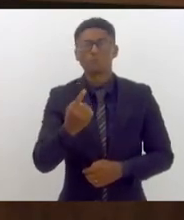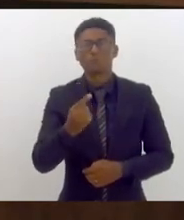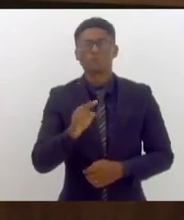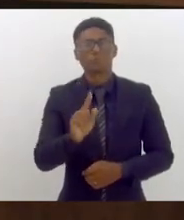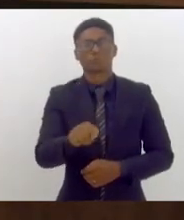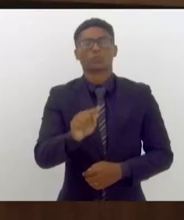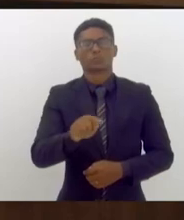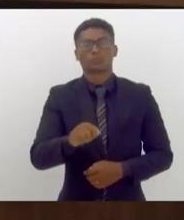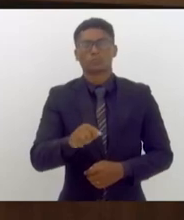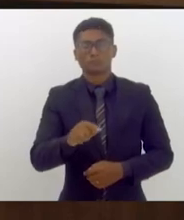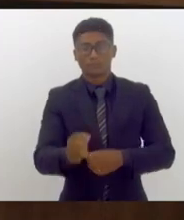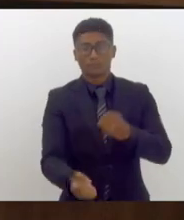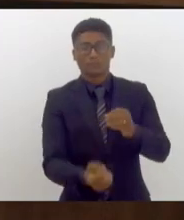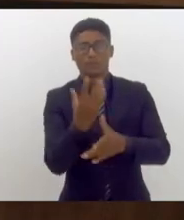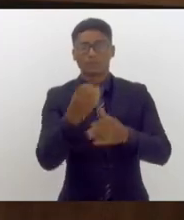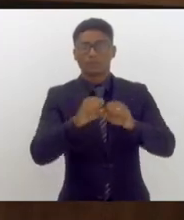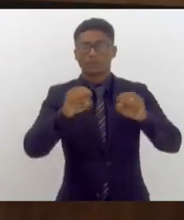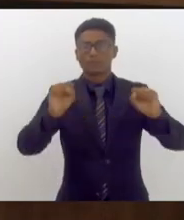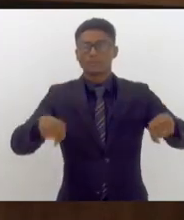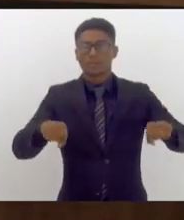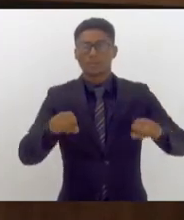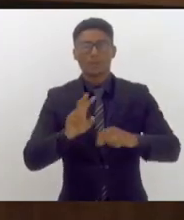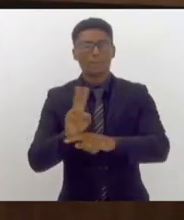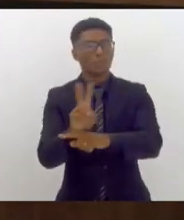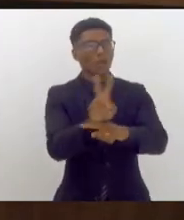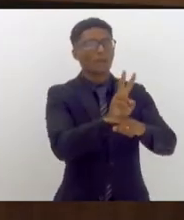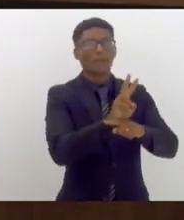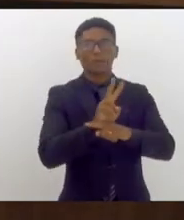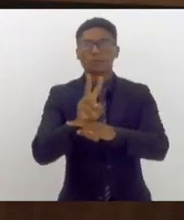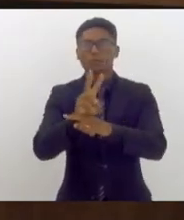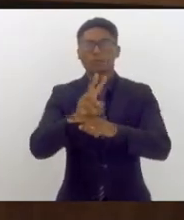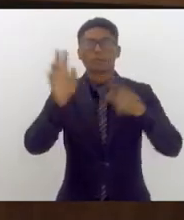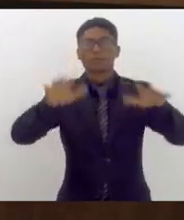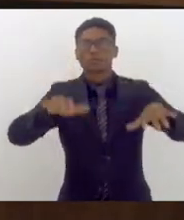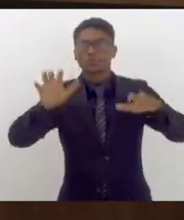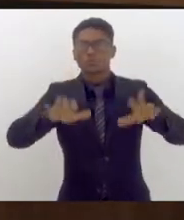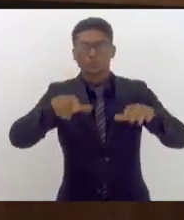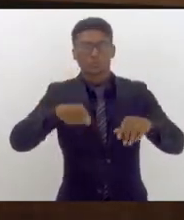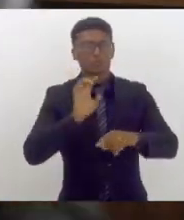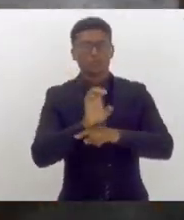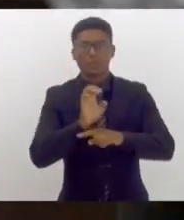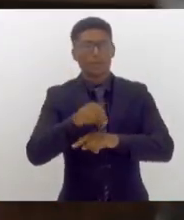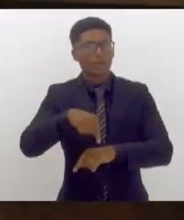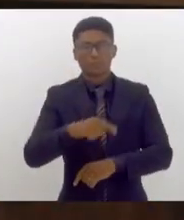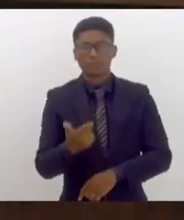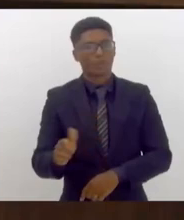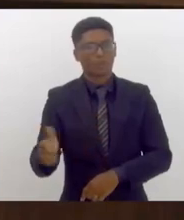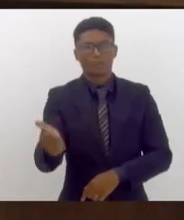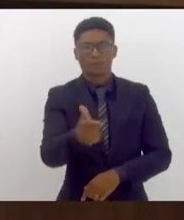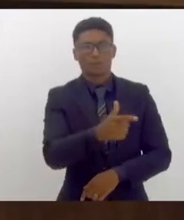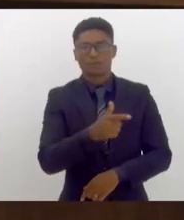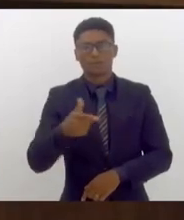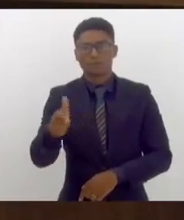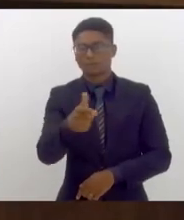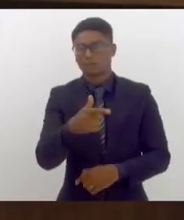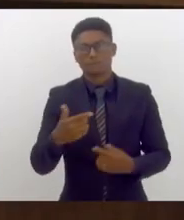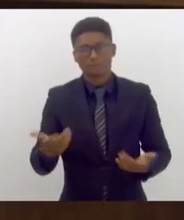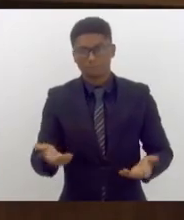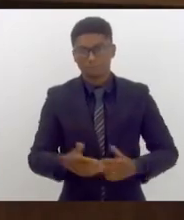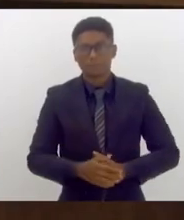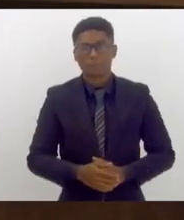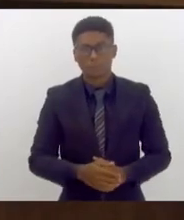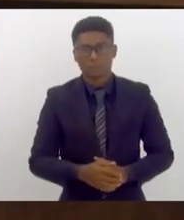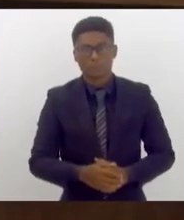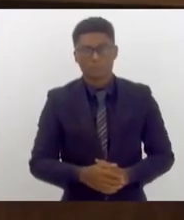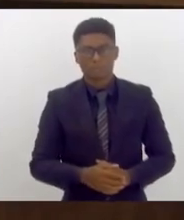a criação de um sistema de monitoramento de chuvas no Estado. A gente não tem isso no Estado, com tantas catástrofes acontecendo